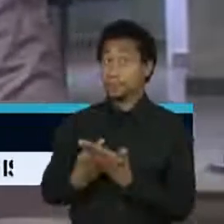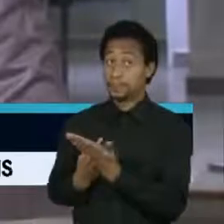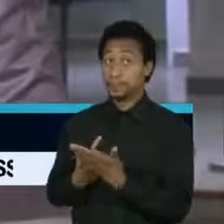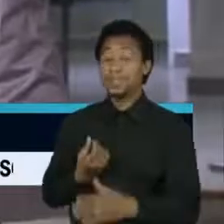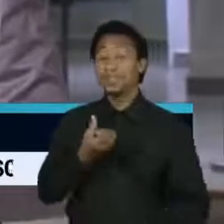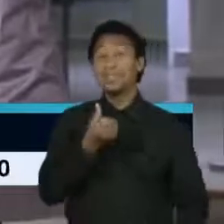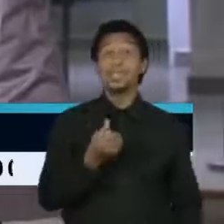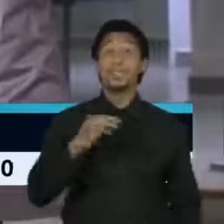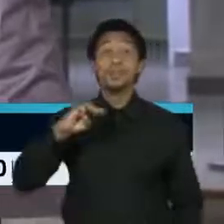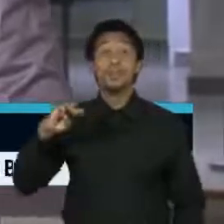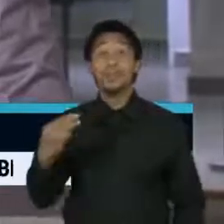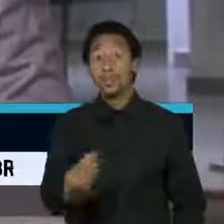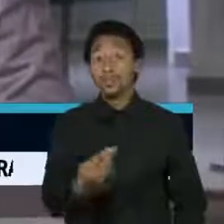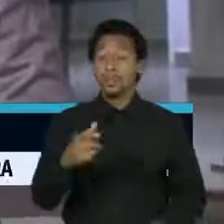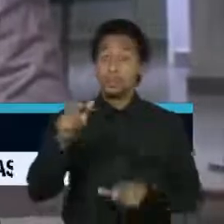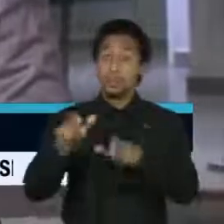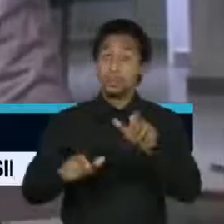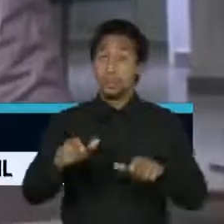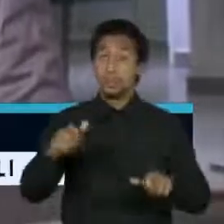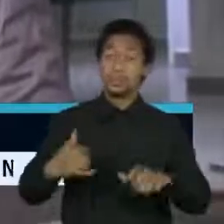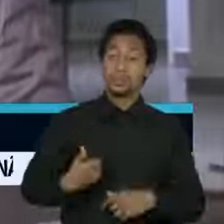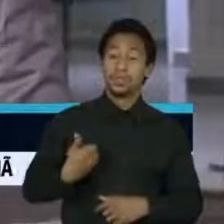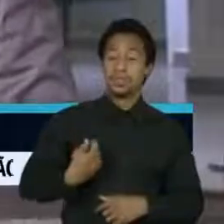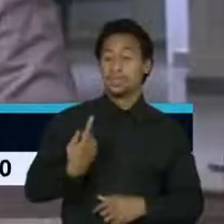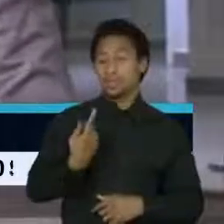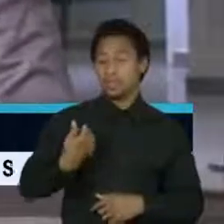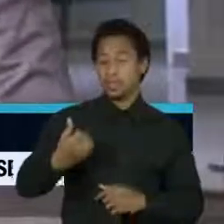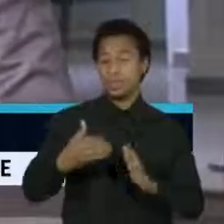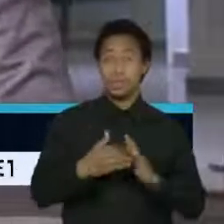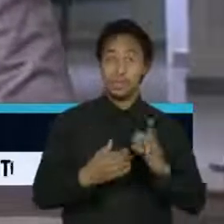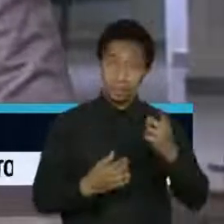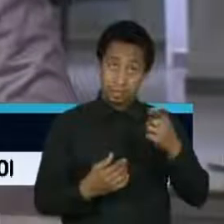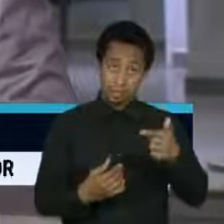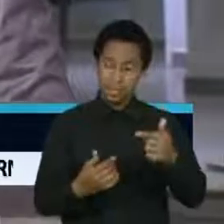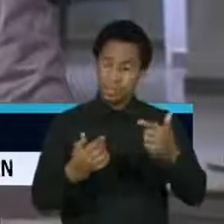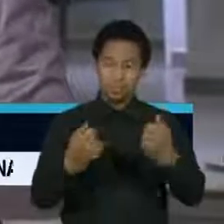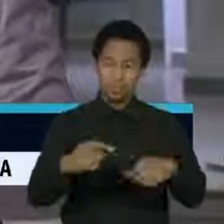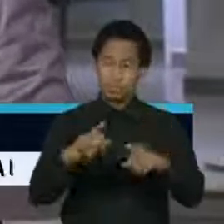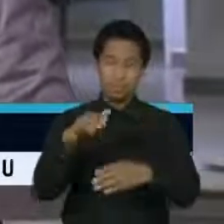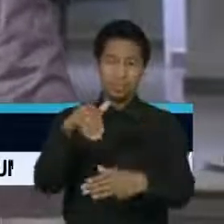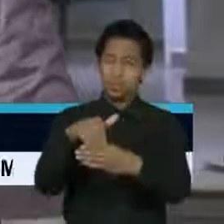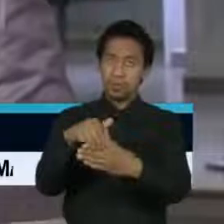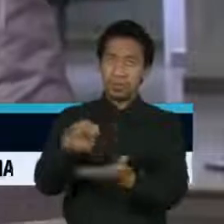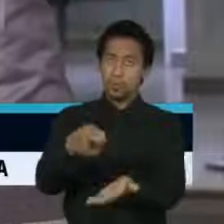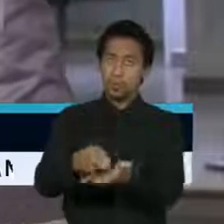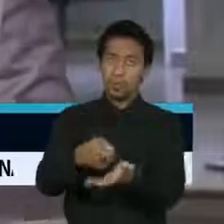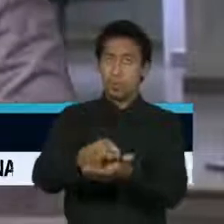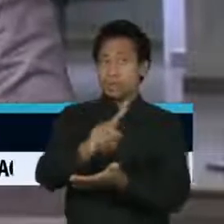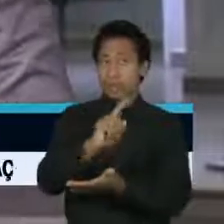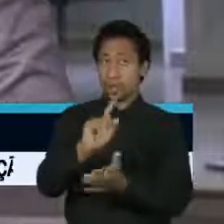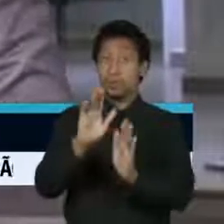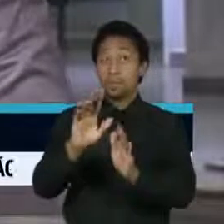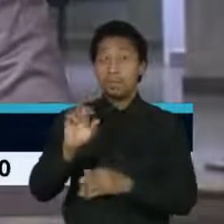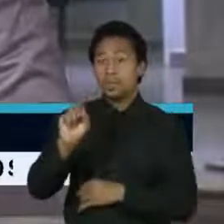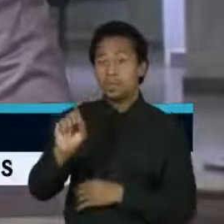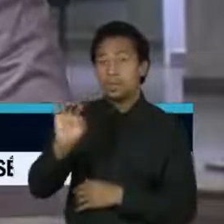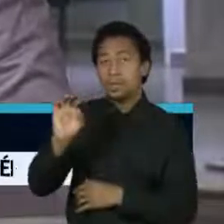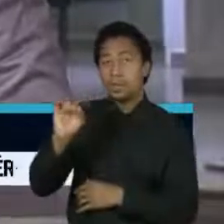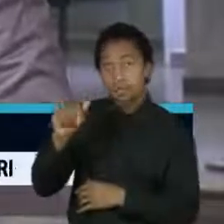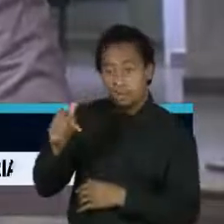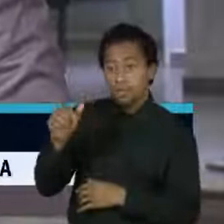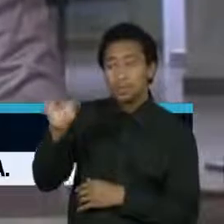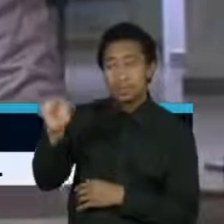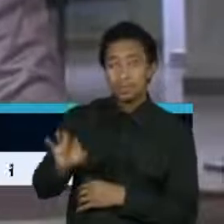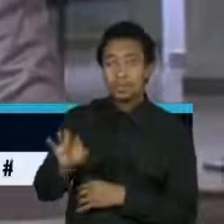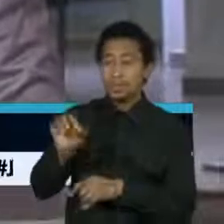16 ou 17 anos para quem o voto é facultativo mas um dado interessante aqui nesse universo 87 por cento